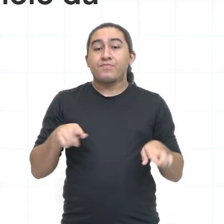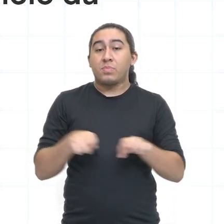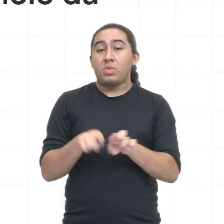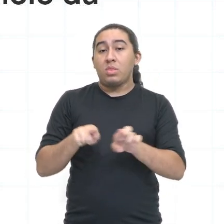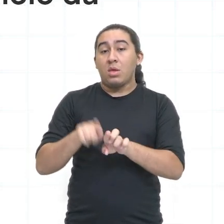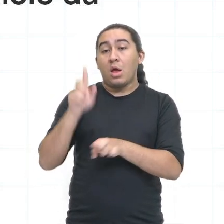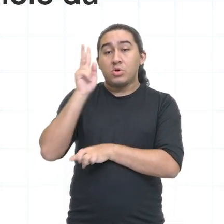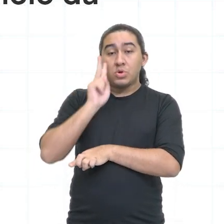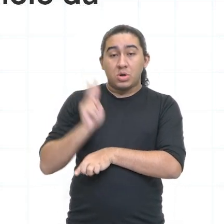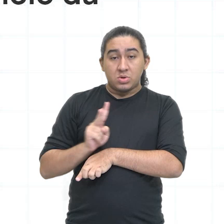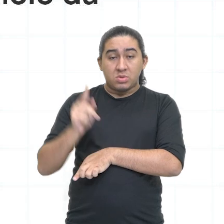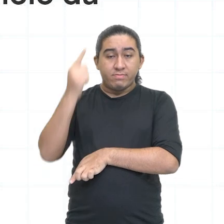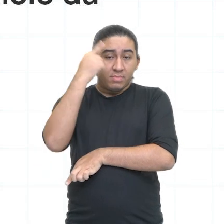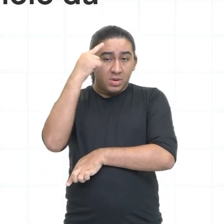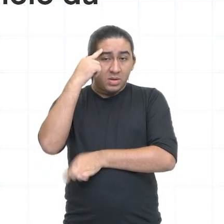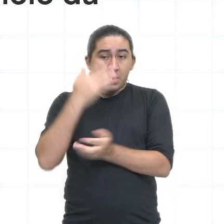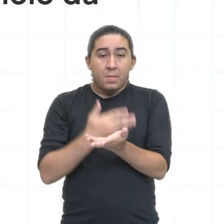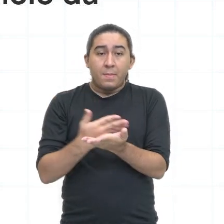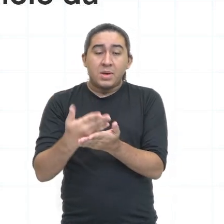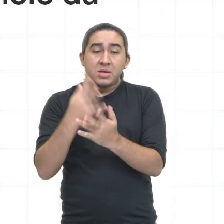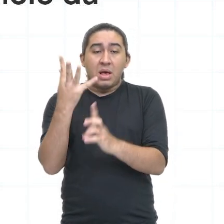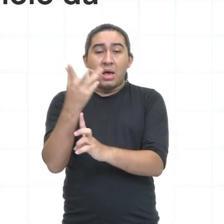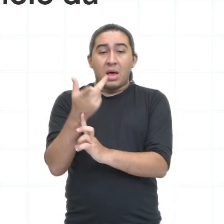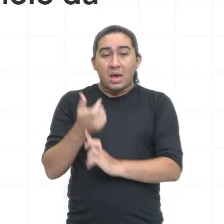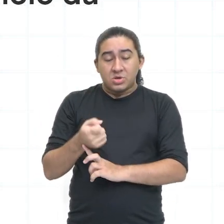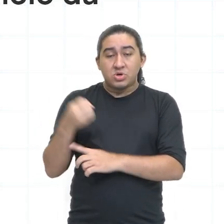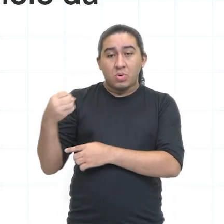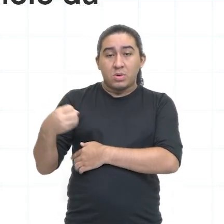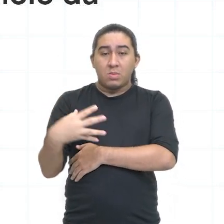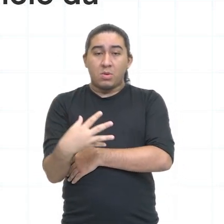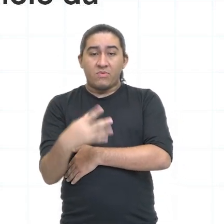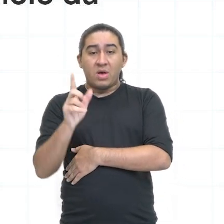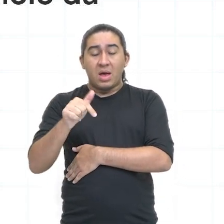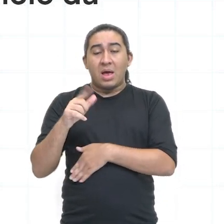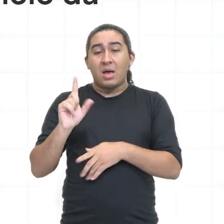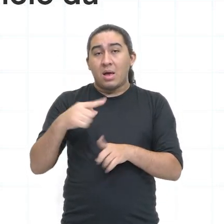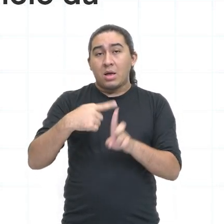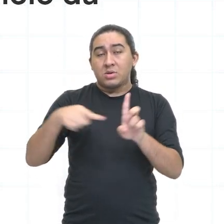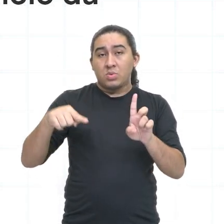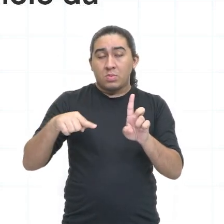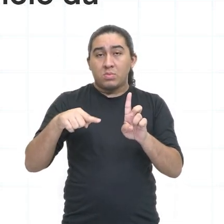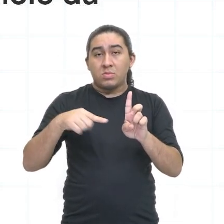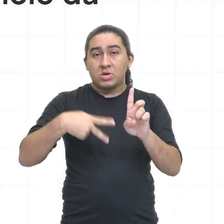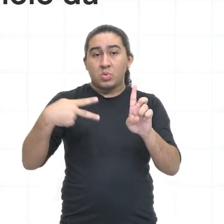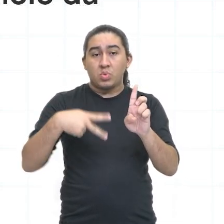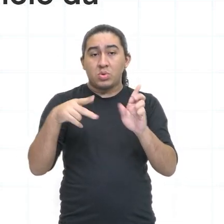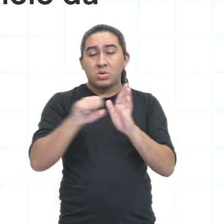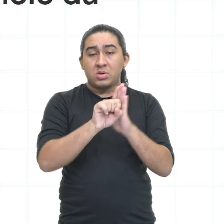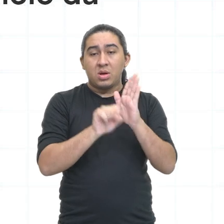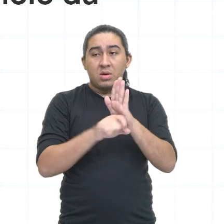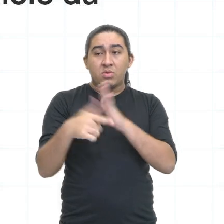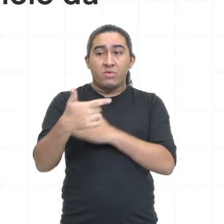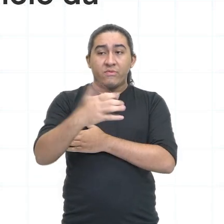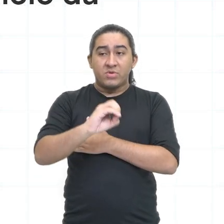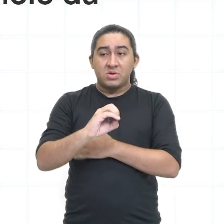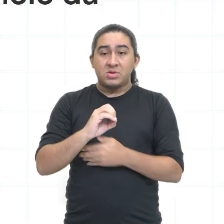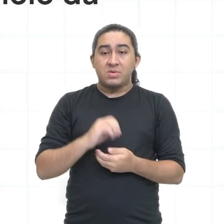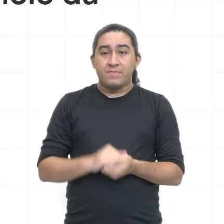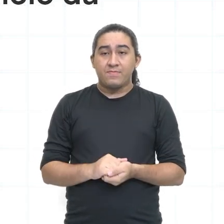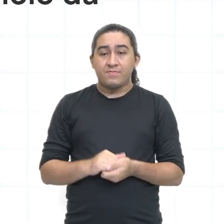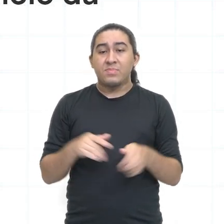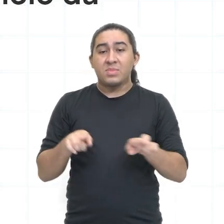historiadores consideram o início da arte contemporânea na segunda metade do século XX. E para